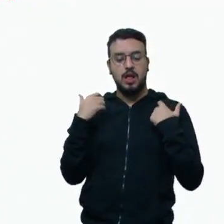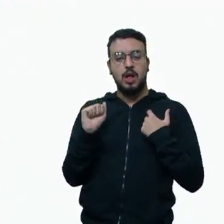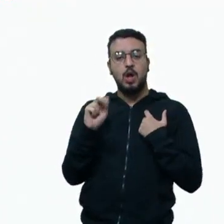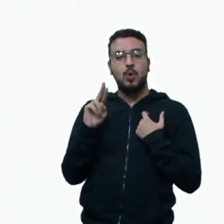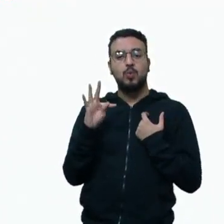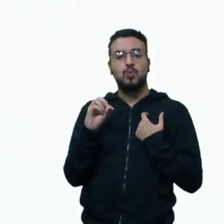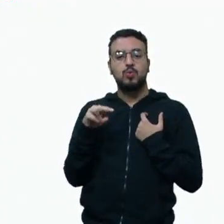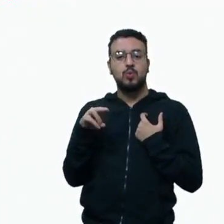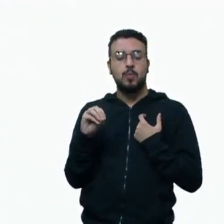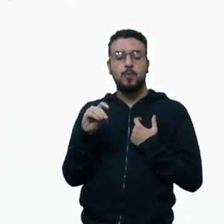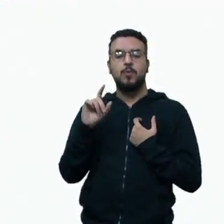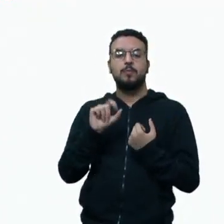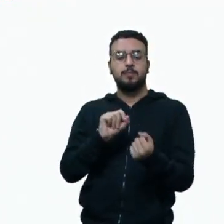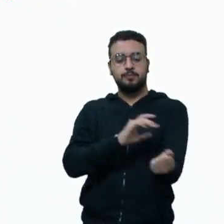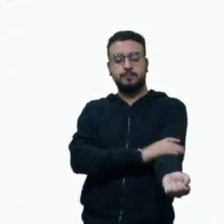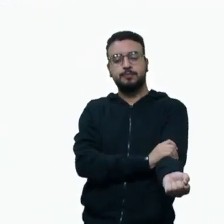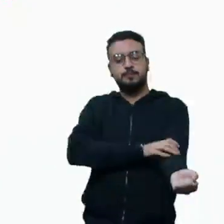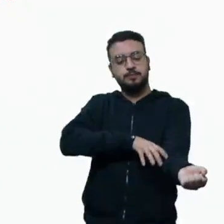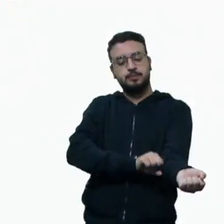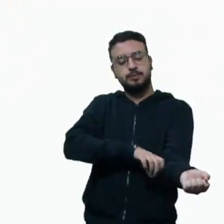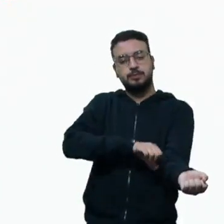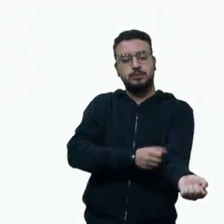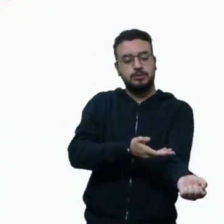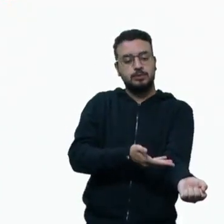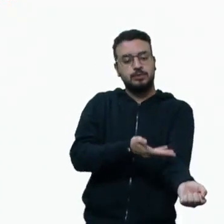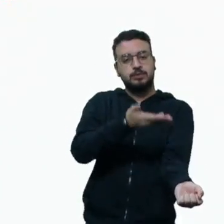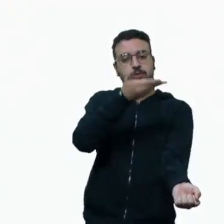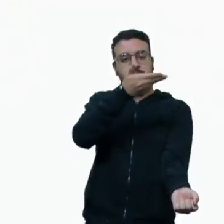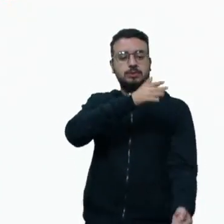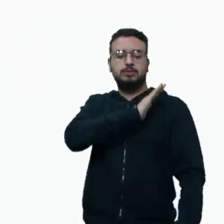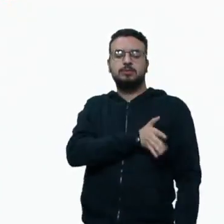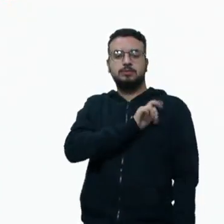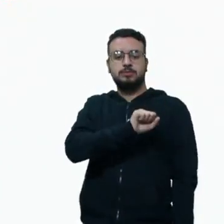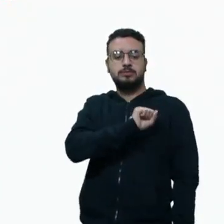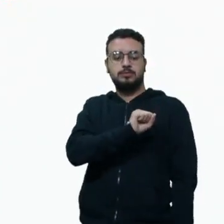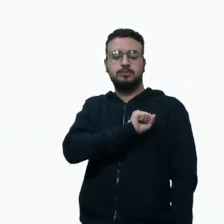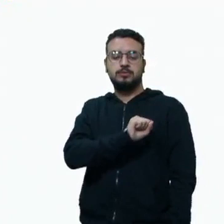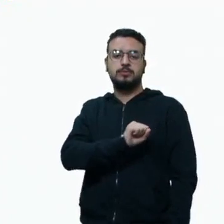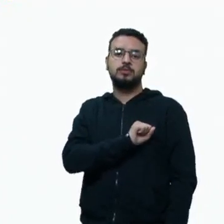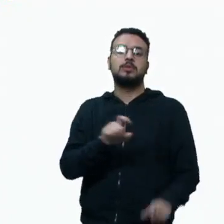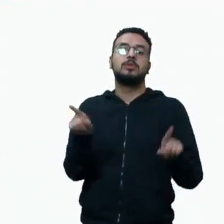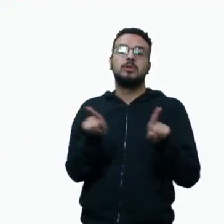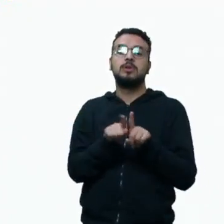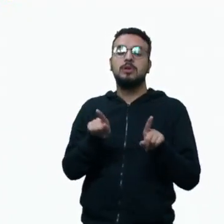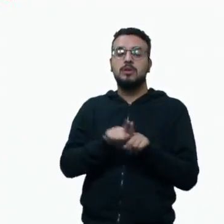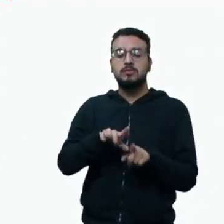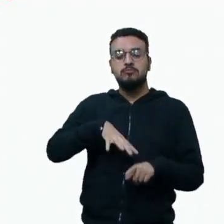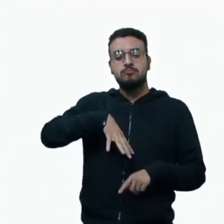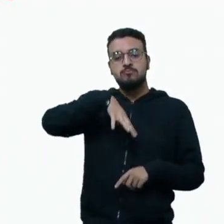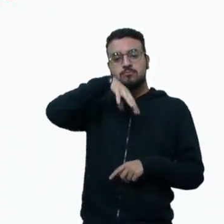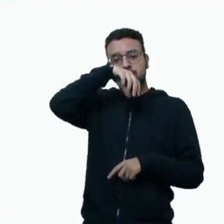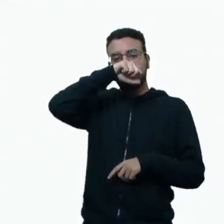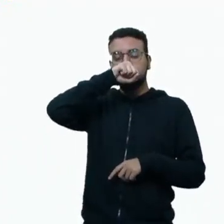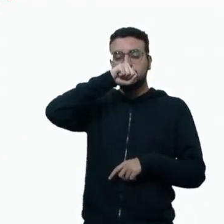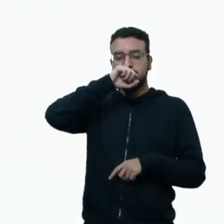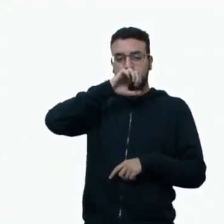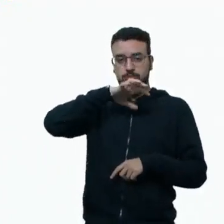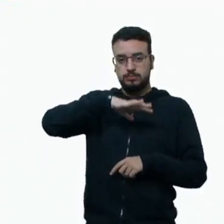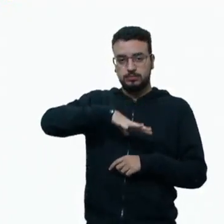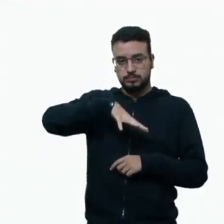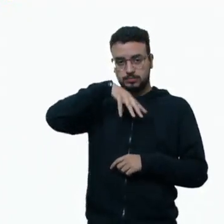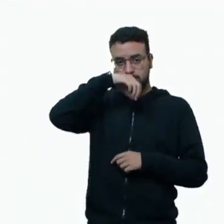pressão arterial e a respiração. Então, lembra o que eu falei para vocês na aula passada sobre quando a